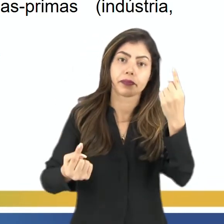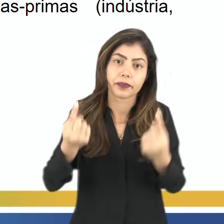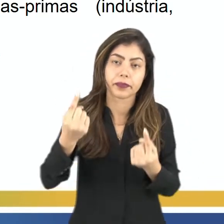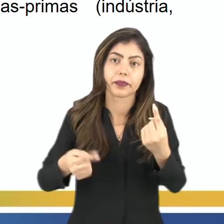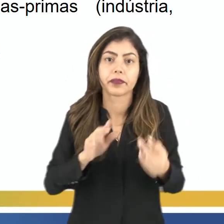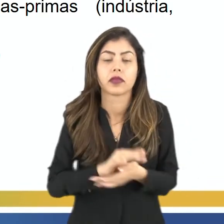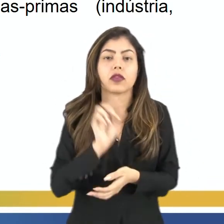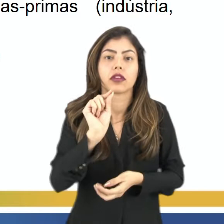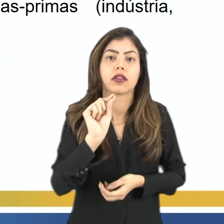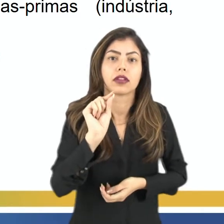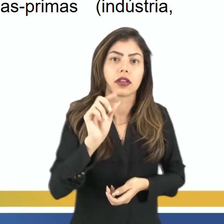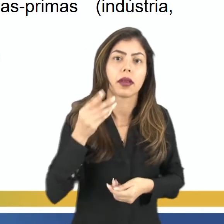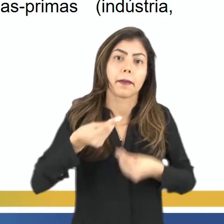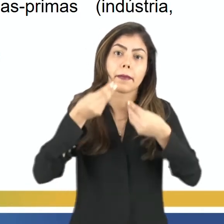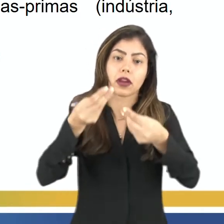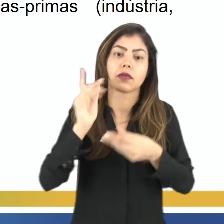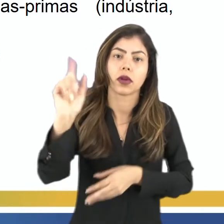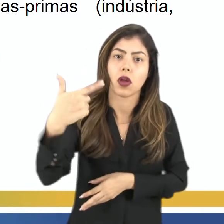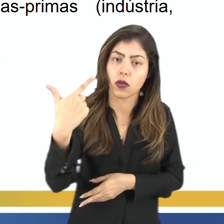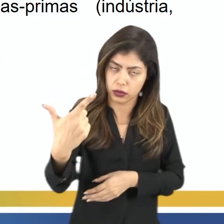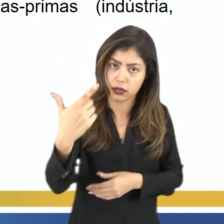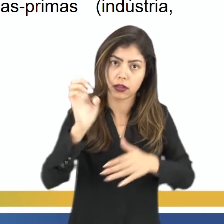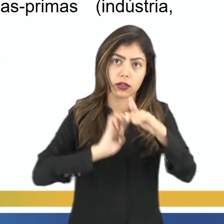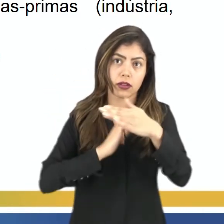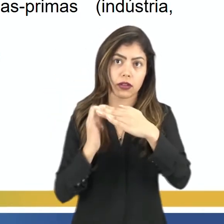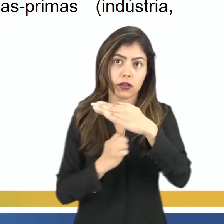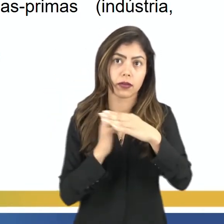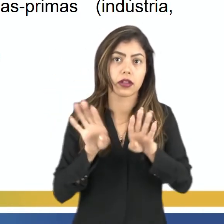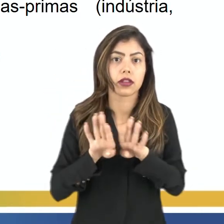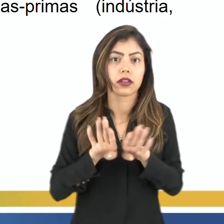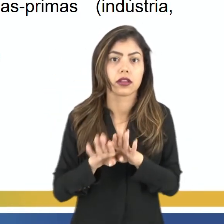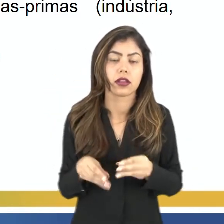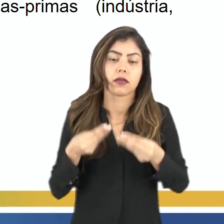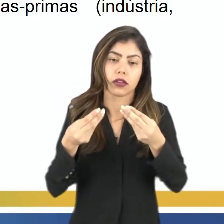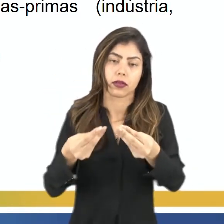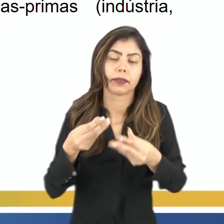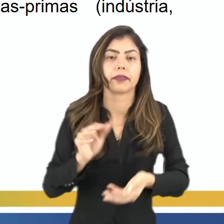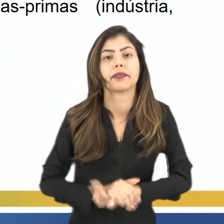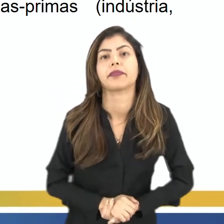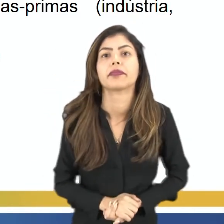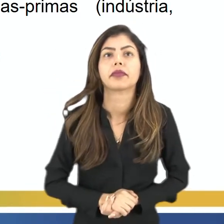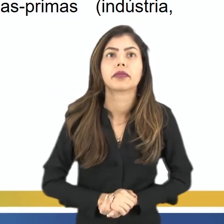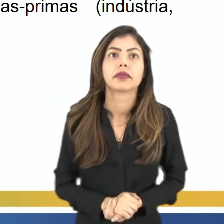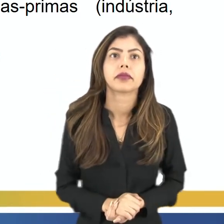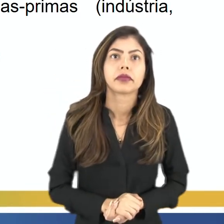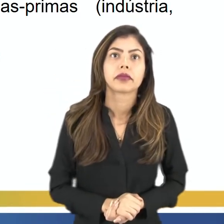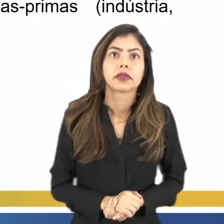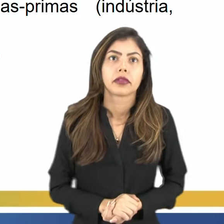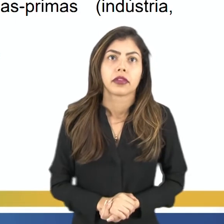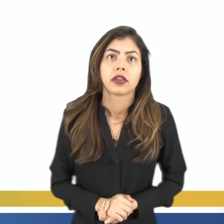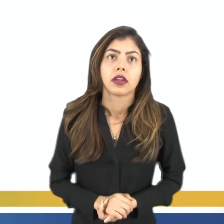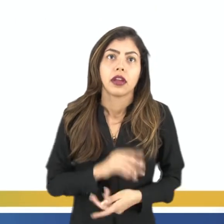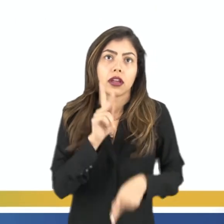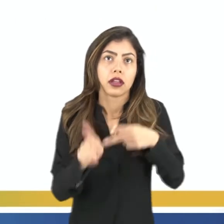Você quer diferenciar o serviço do que você presta para essa outra empresa prestar esse serviço, tá ok?